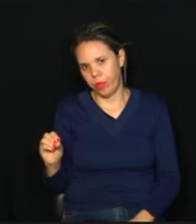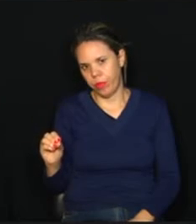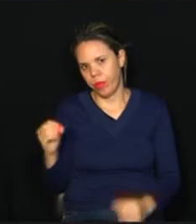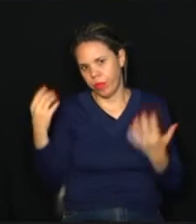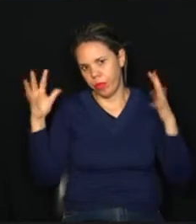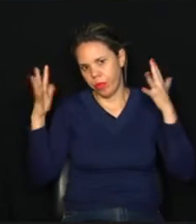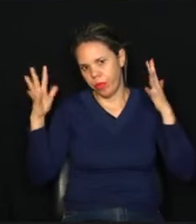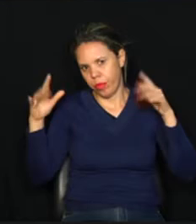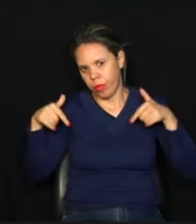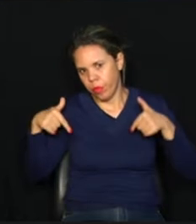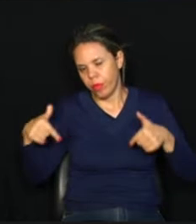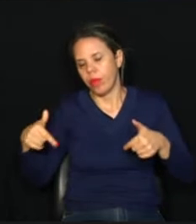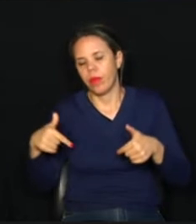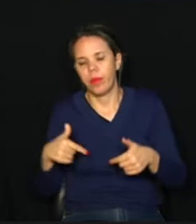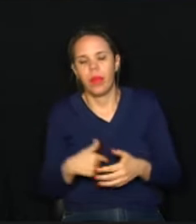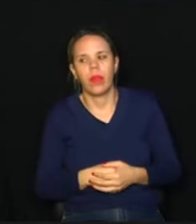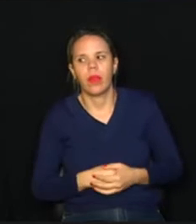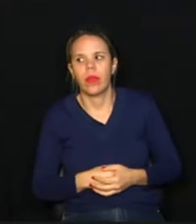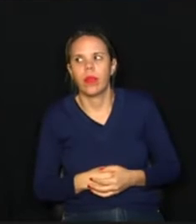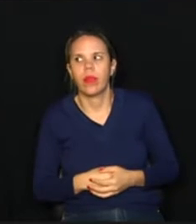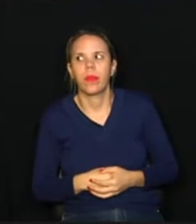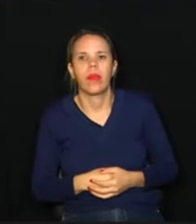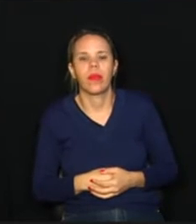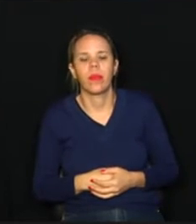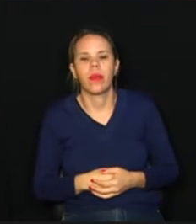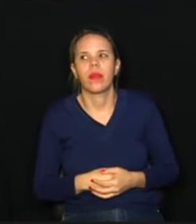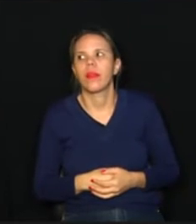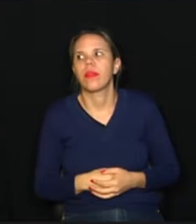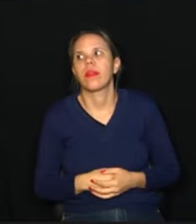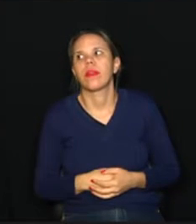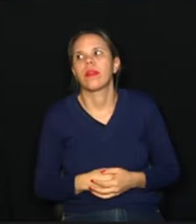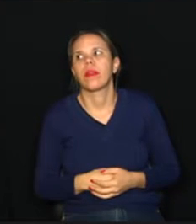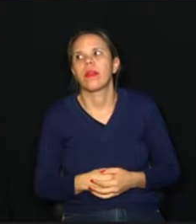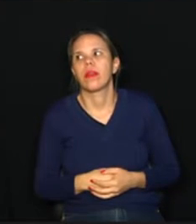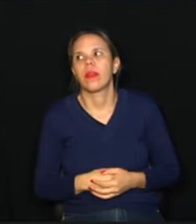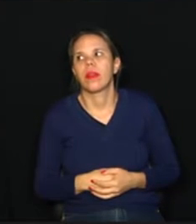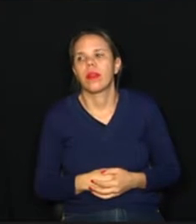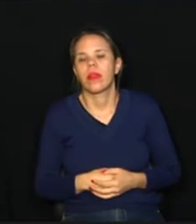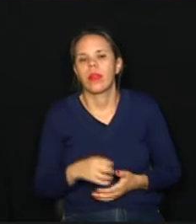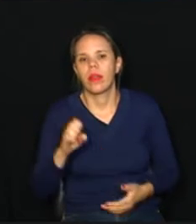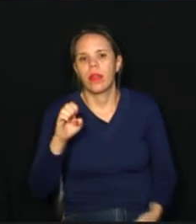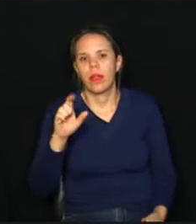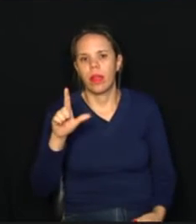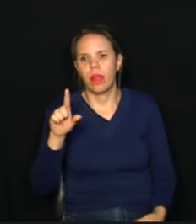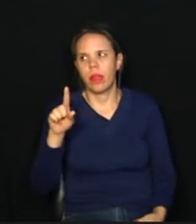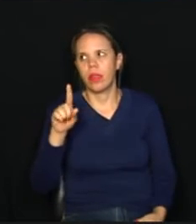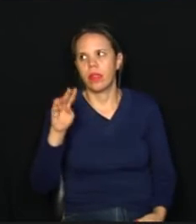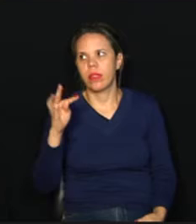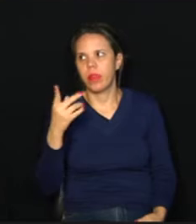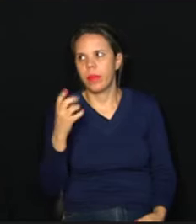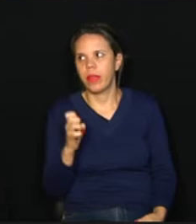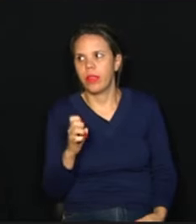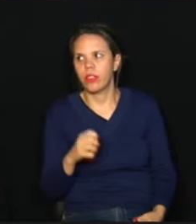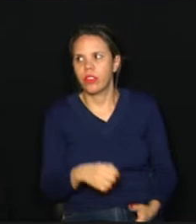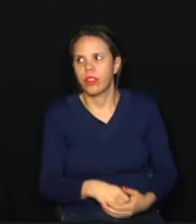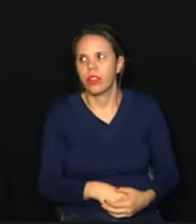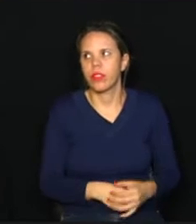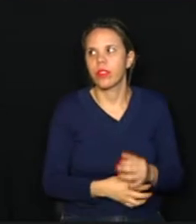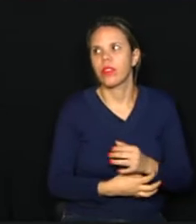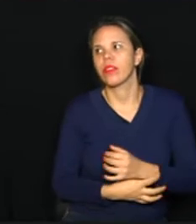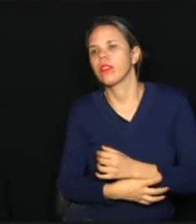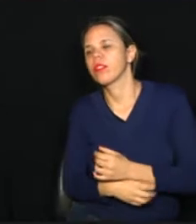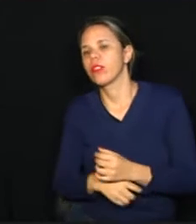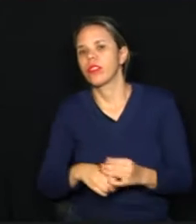parabenizando a iniciativa, da Elizabeth Cruz de Carvalho, né, do